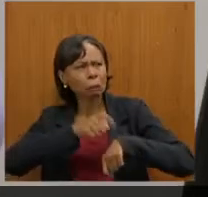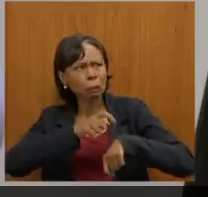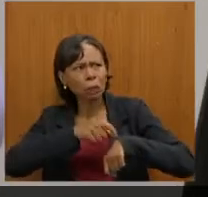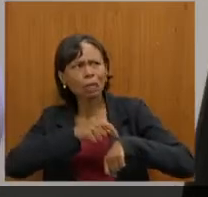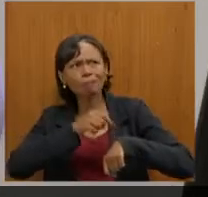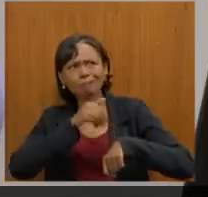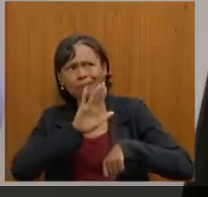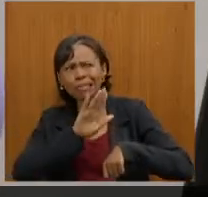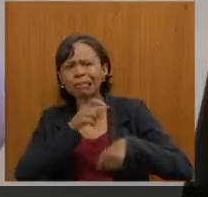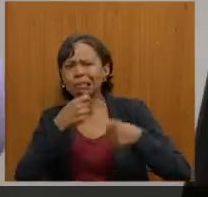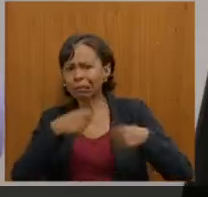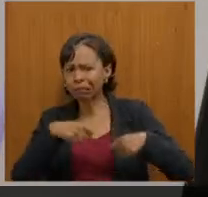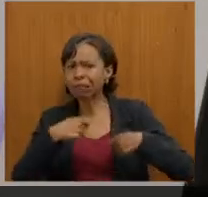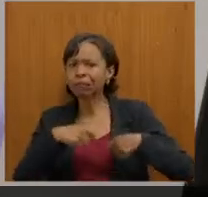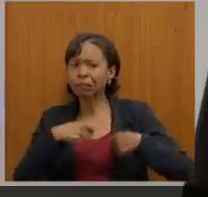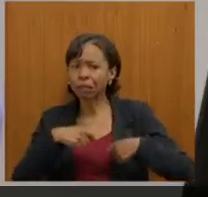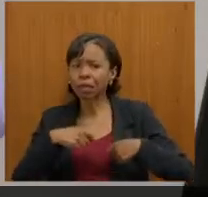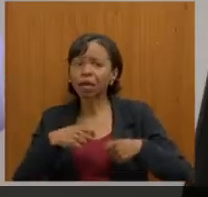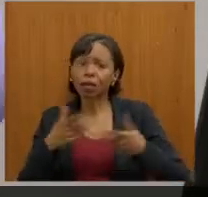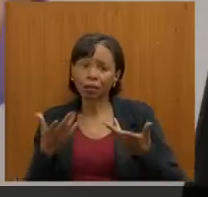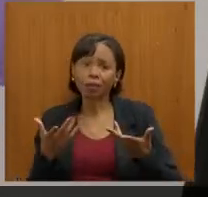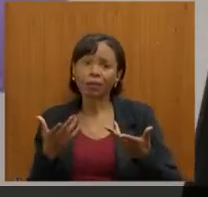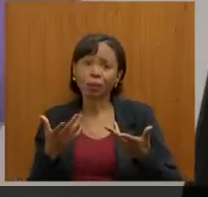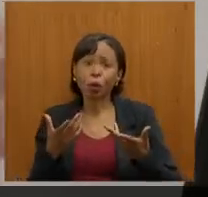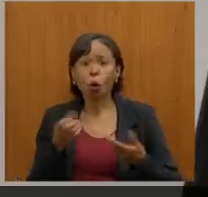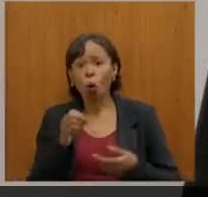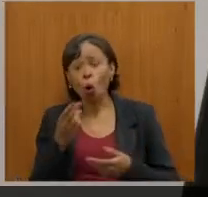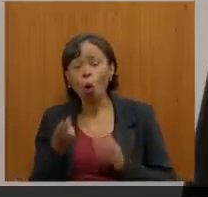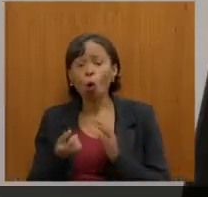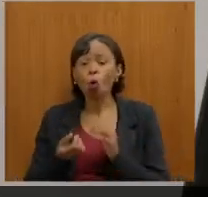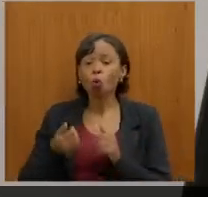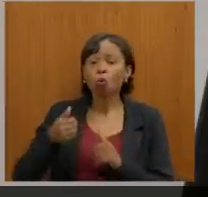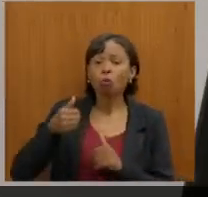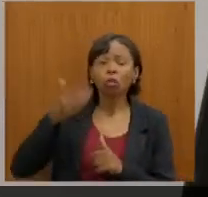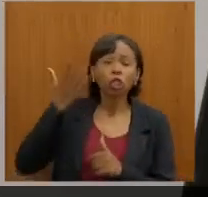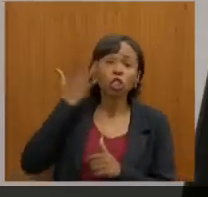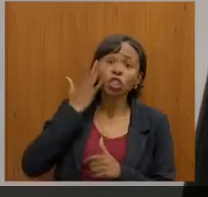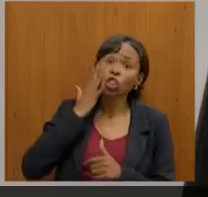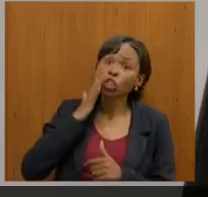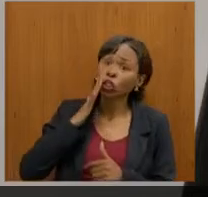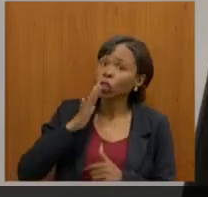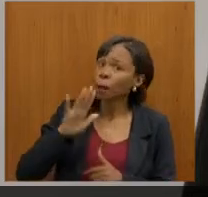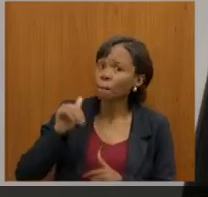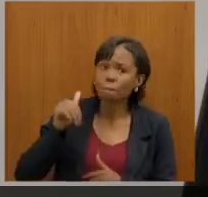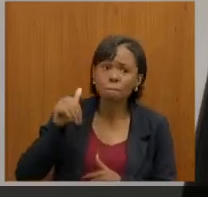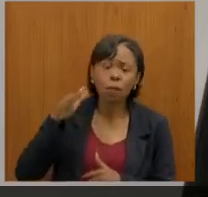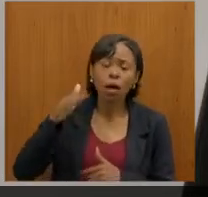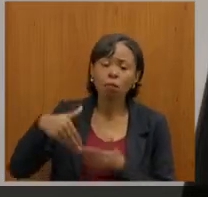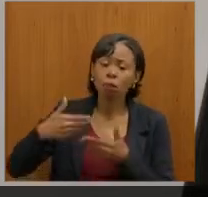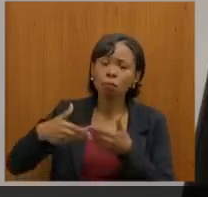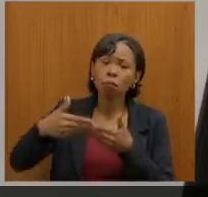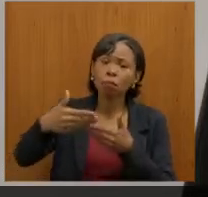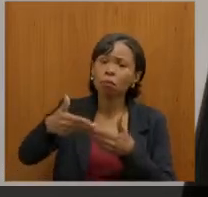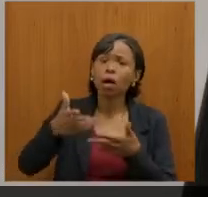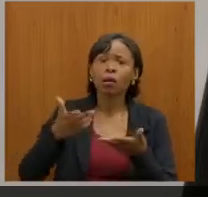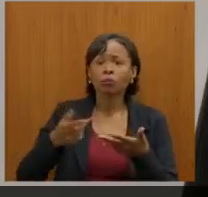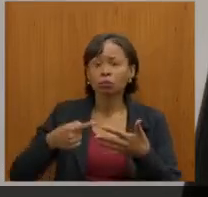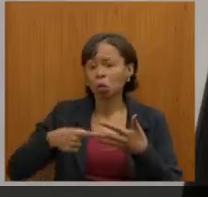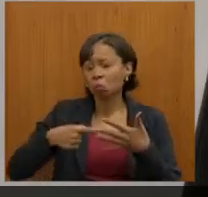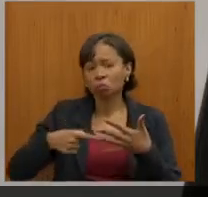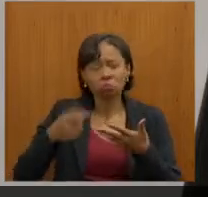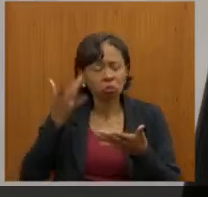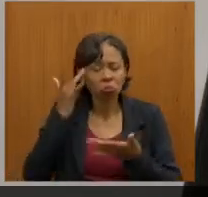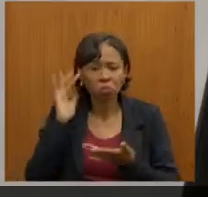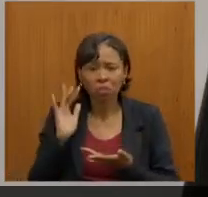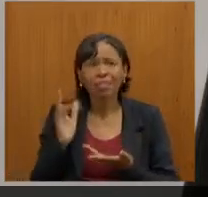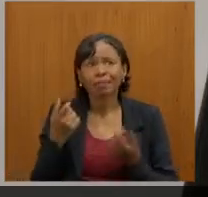repente pensado no levate que fosse em mais dias para poder valorizar mais e a gente conseguir com maior